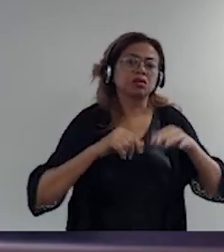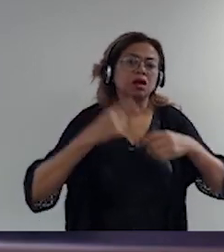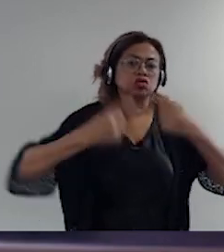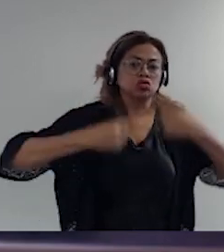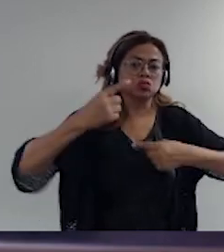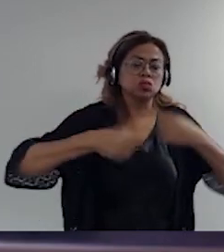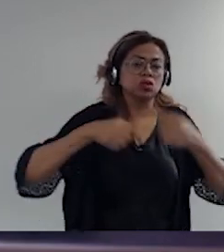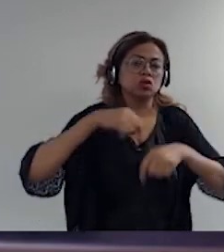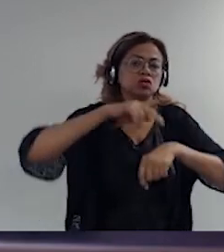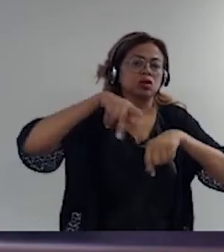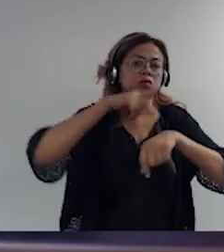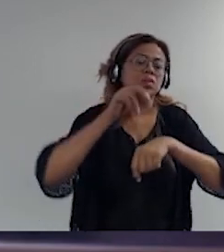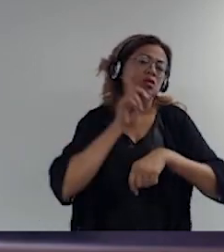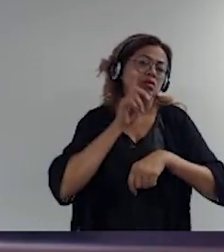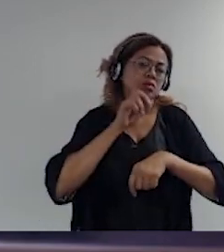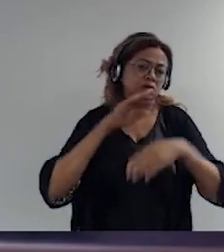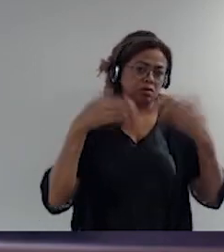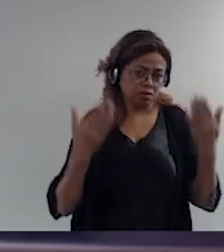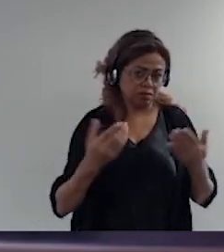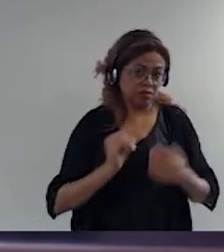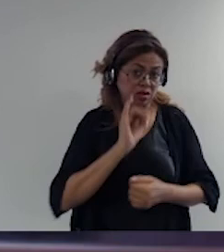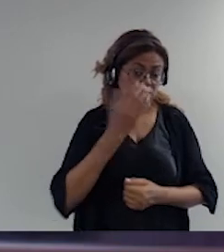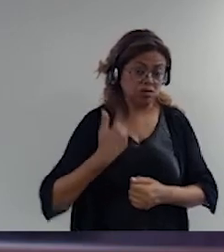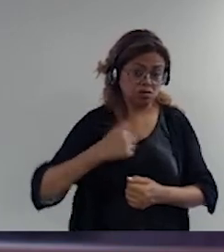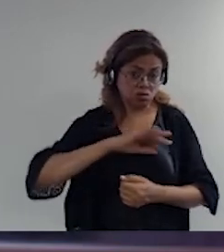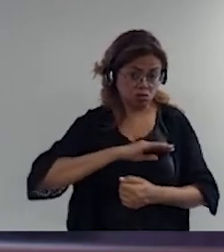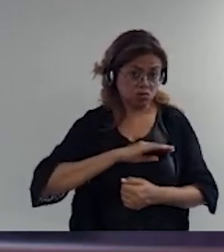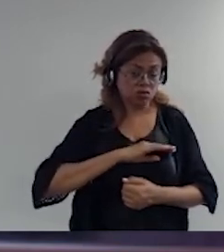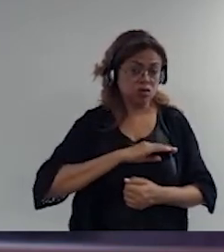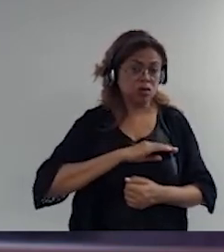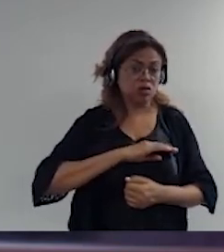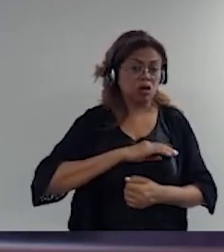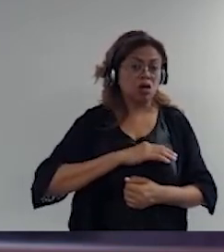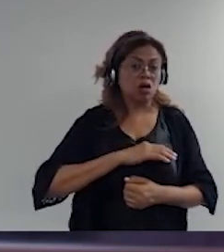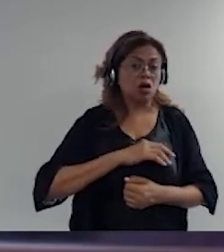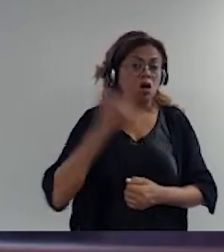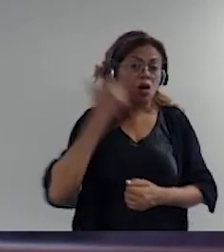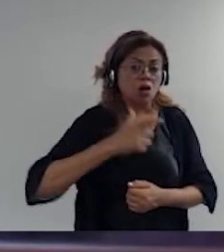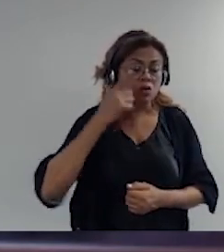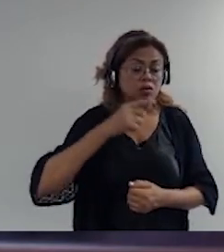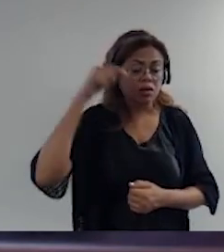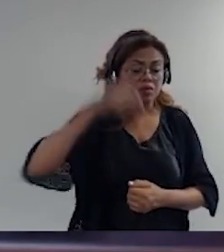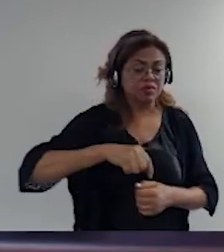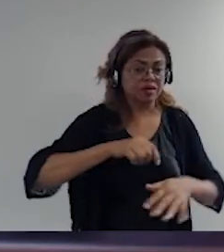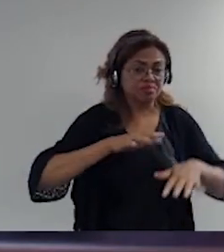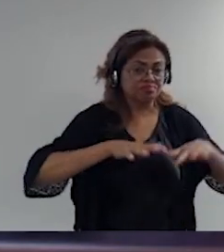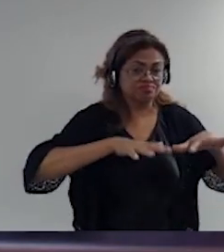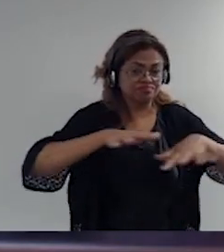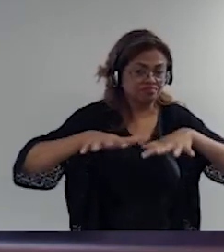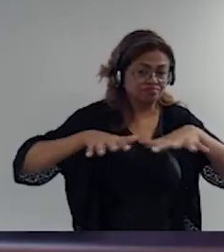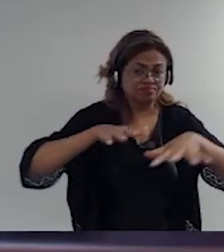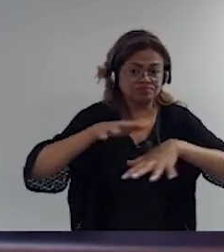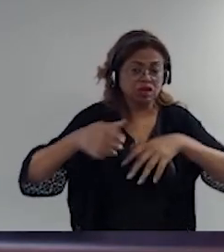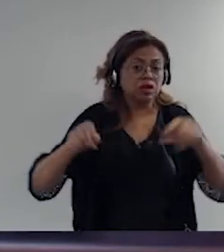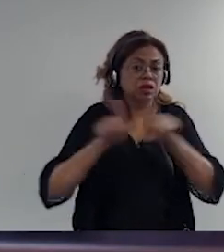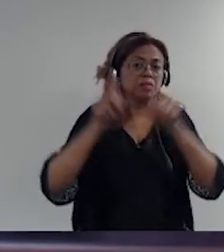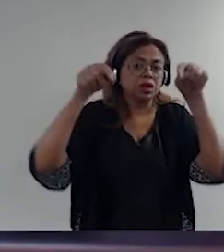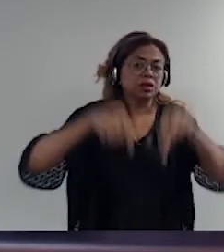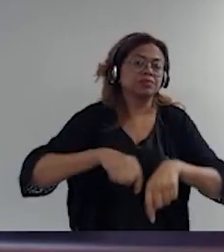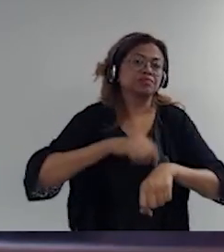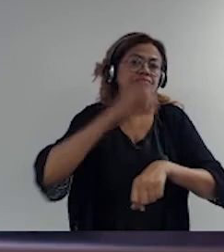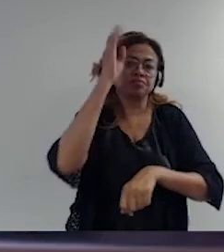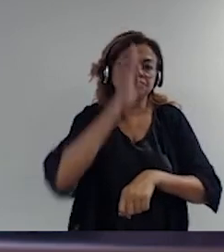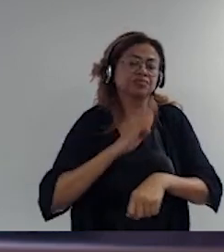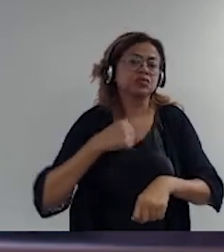Então, se a gente conseguir esse ambiente de estabilidade política, que aparentemente se tem um